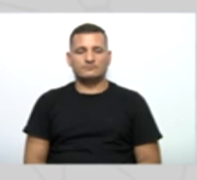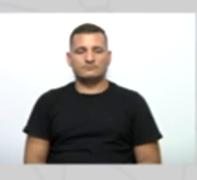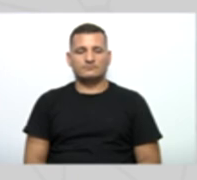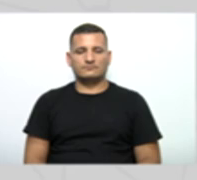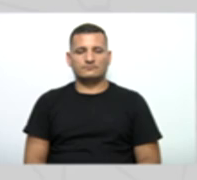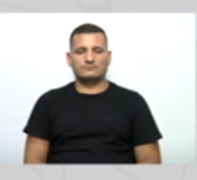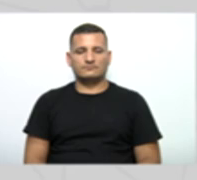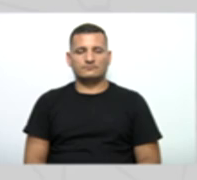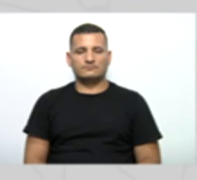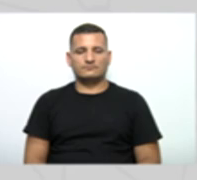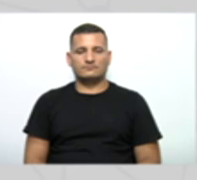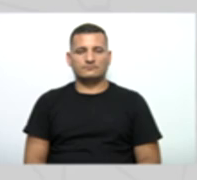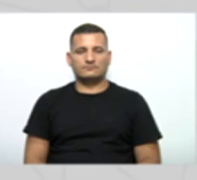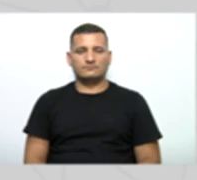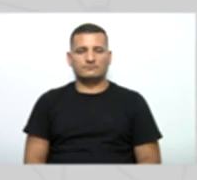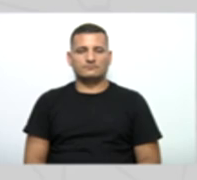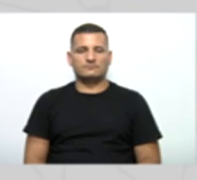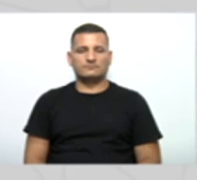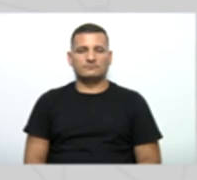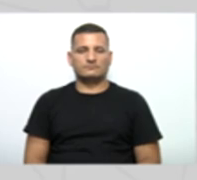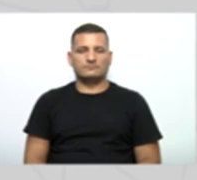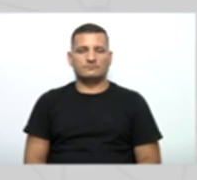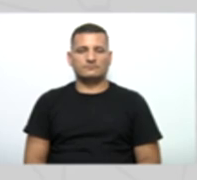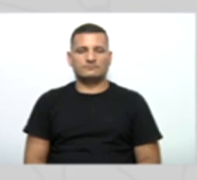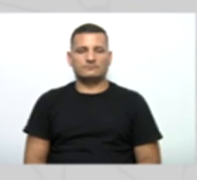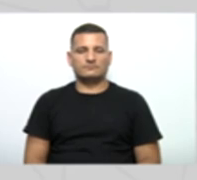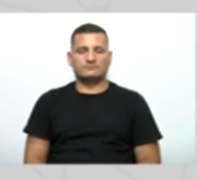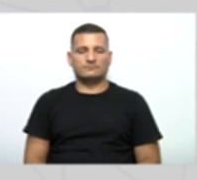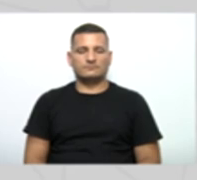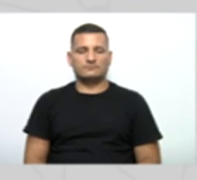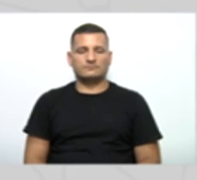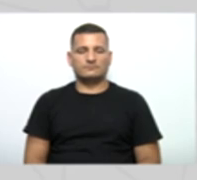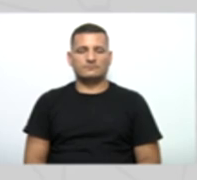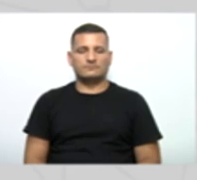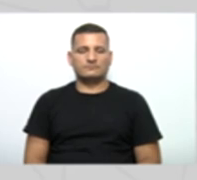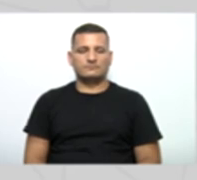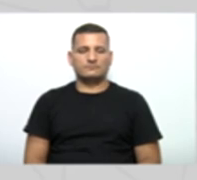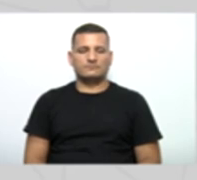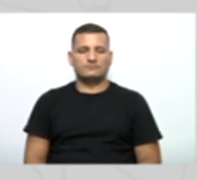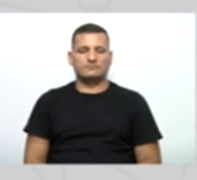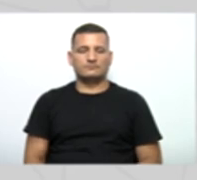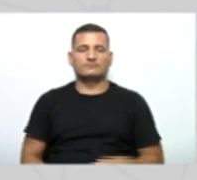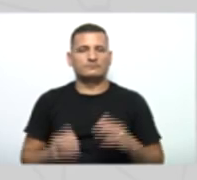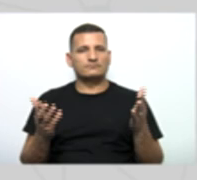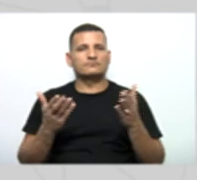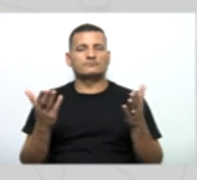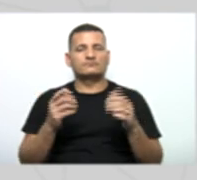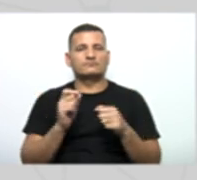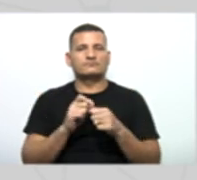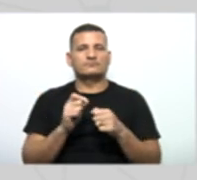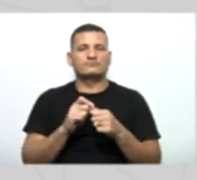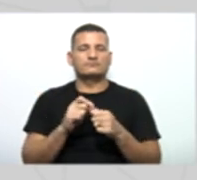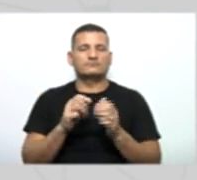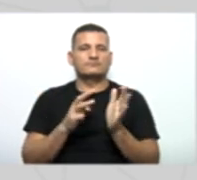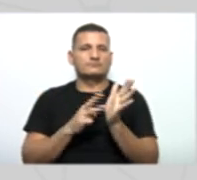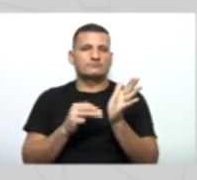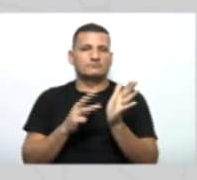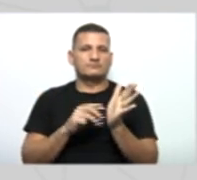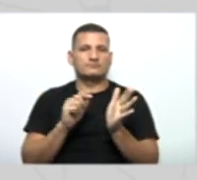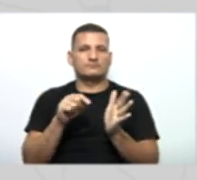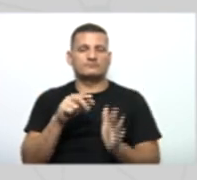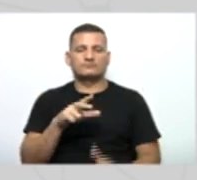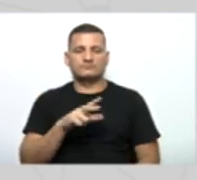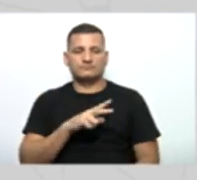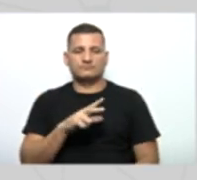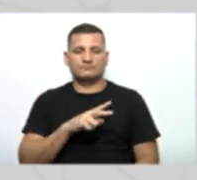meu print. Abriu o parênteses, tem que fechar parênteses. Professor, agora falta o quê? Falta criar o nosso método info